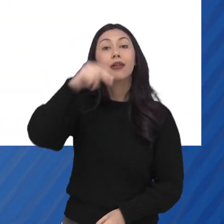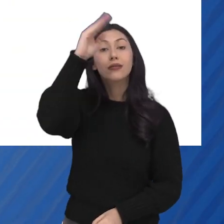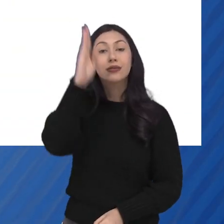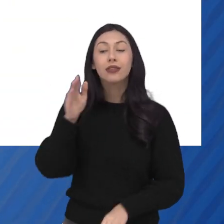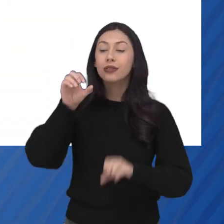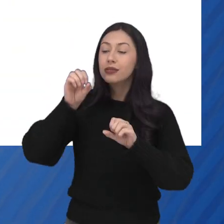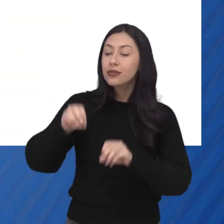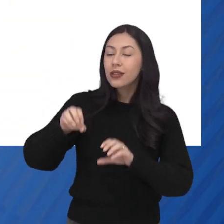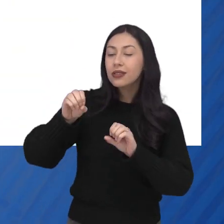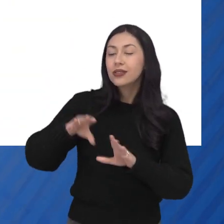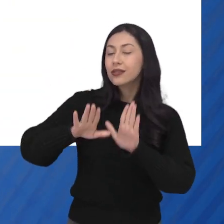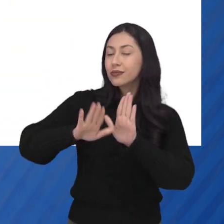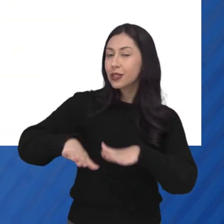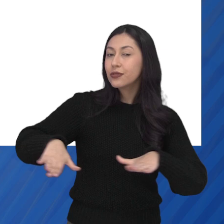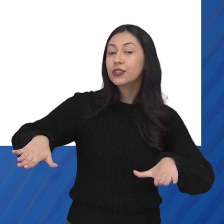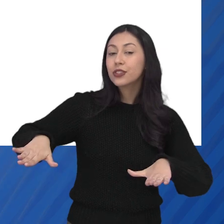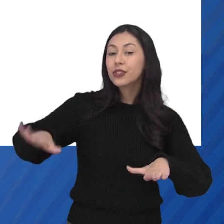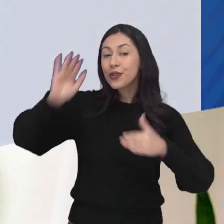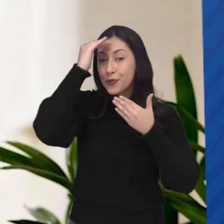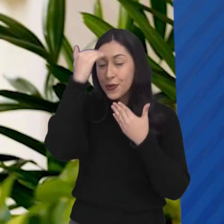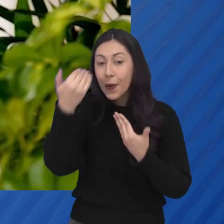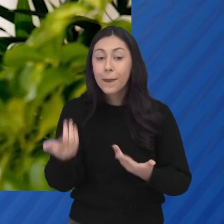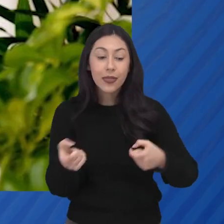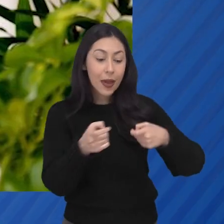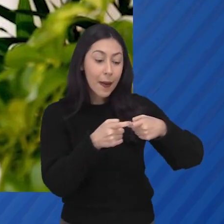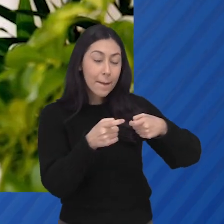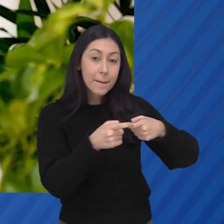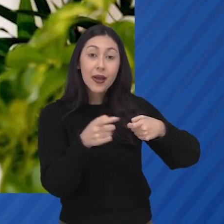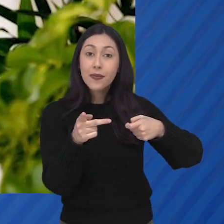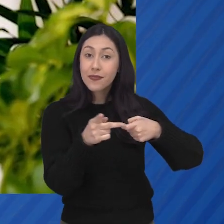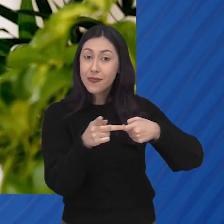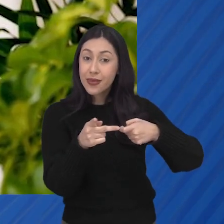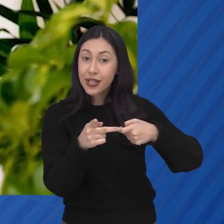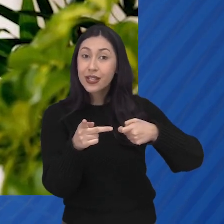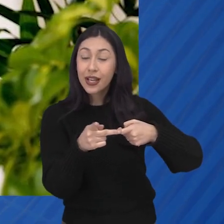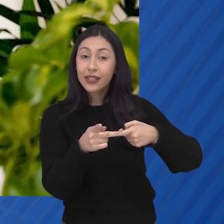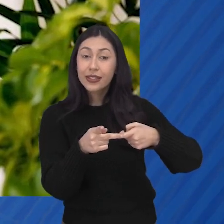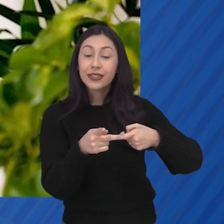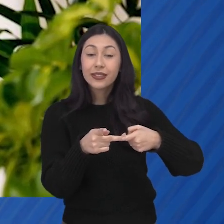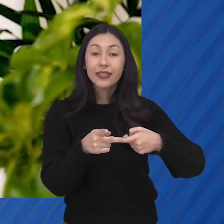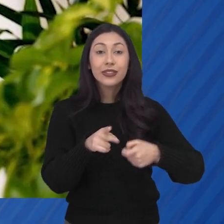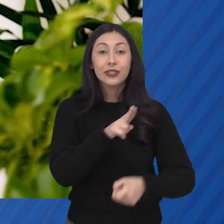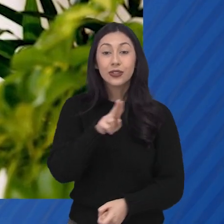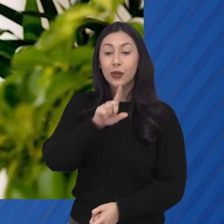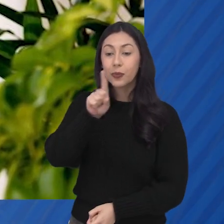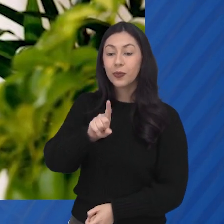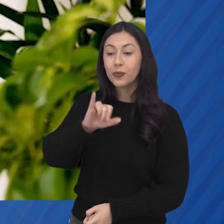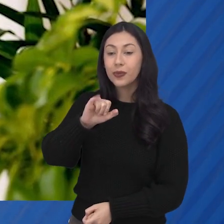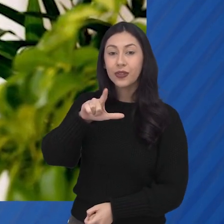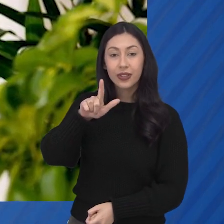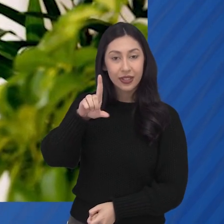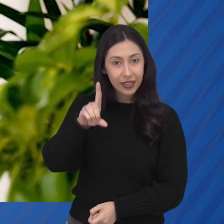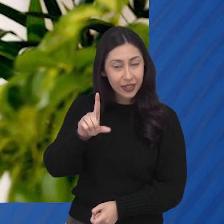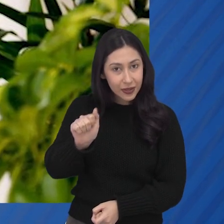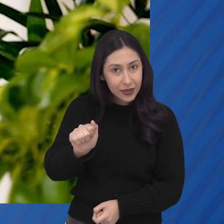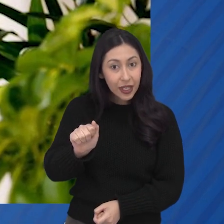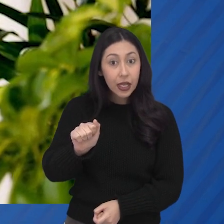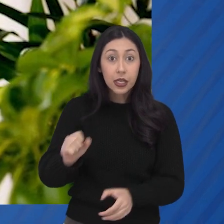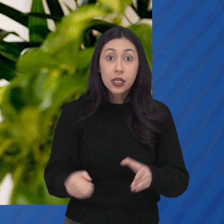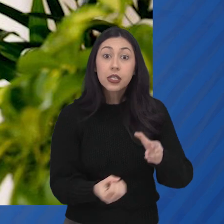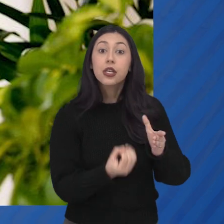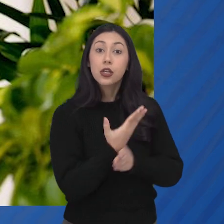Dia Nacional da Educação Infantil, em homenagem à médica pediátrica e sanitarista brasileira Zilda